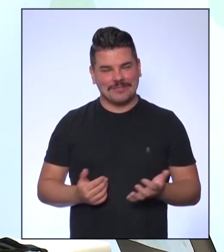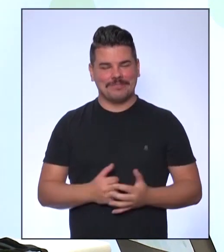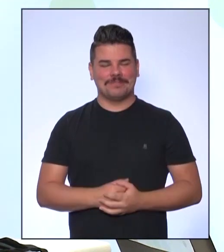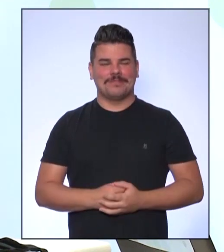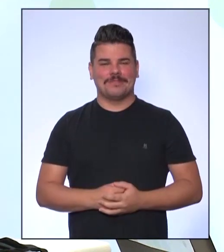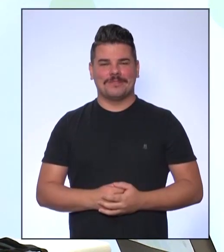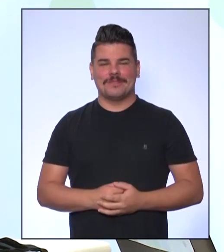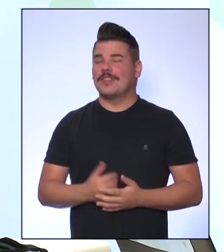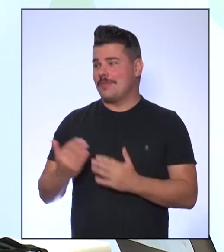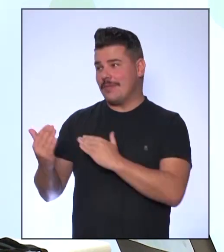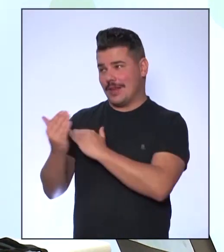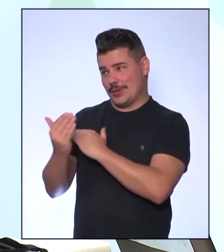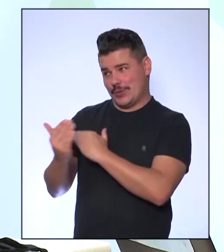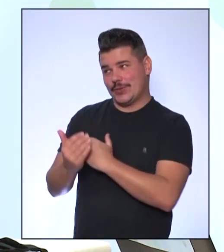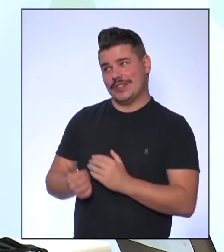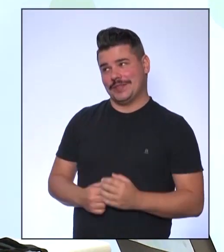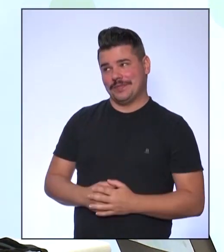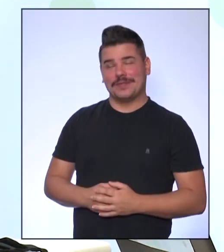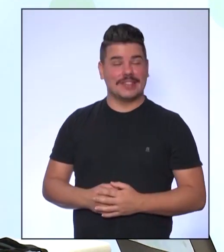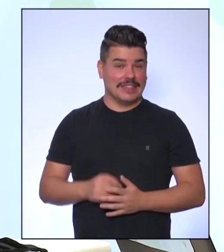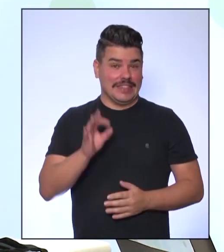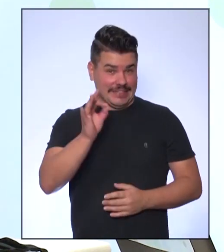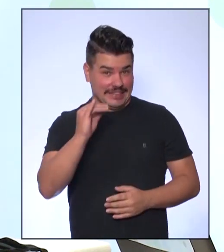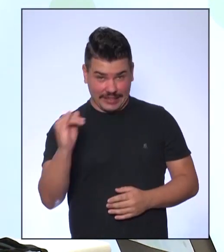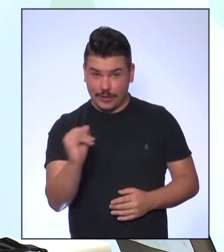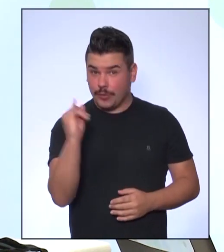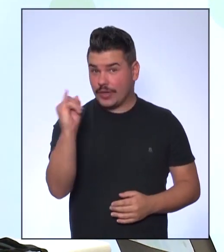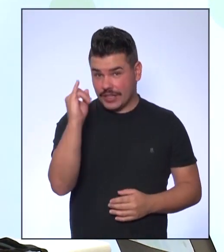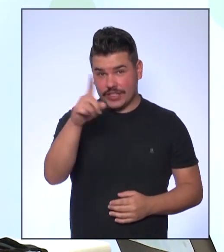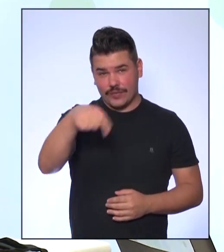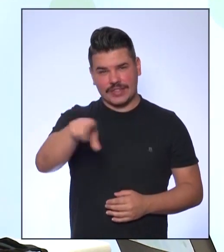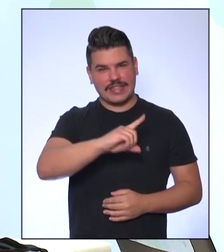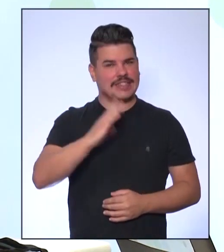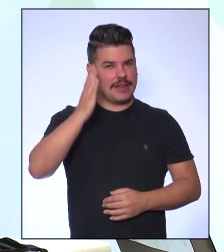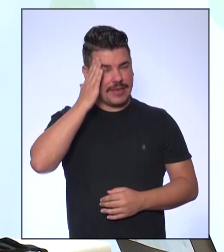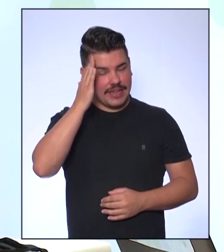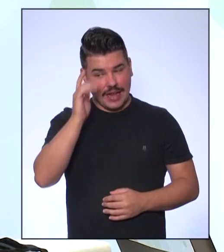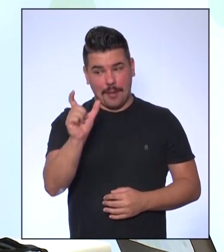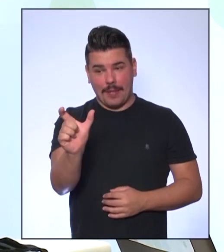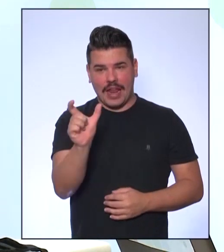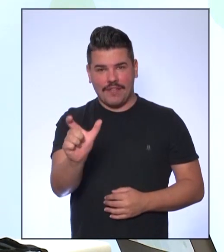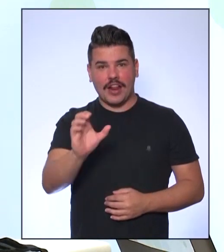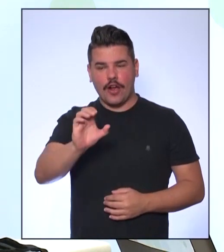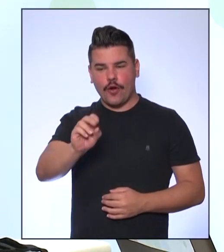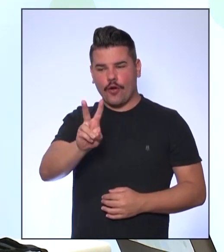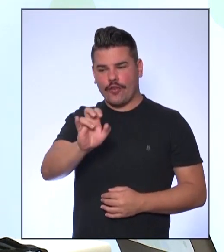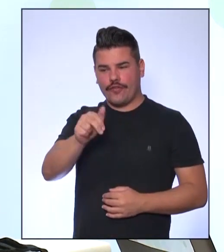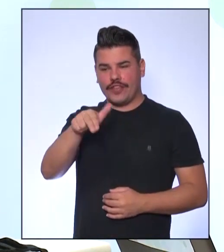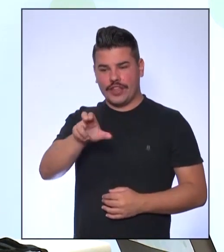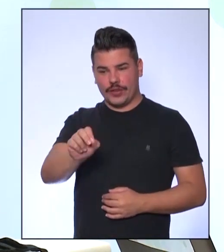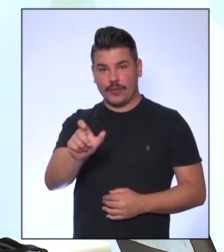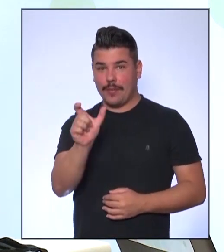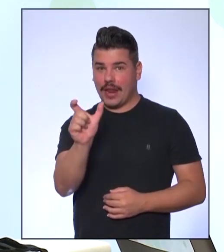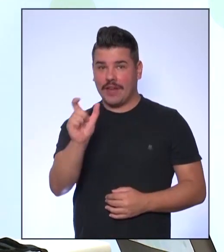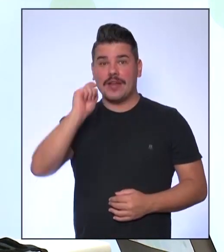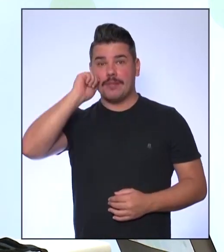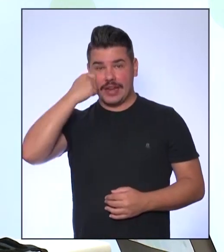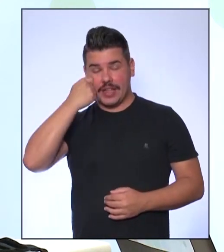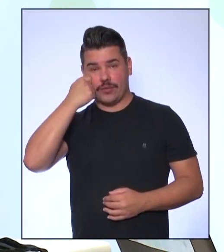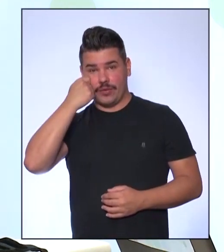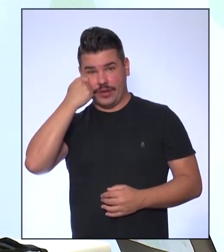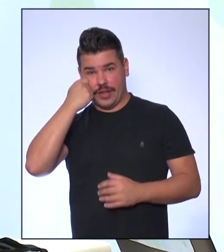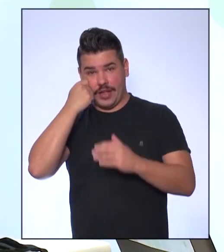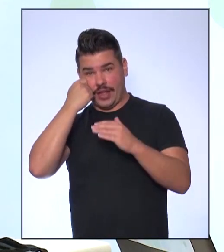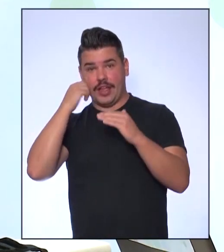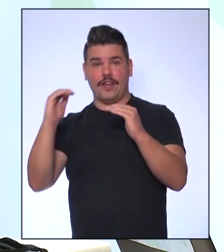importante identificar que a linguagem formal em relação à palavra ouvindo, em preto a gente diz a formal, em branco já